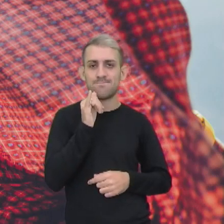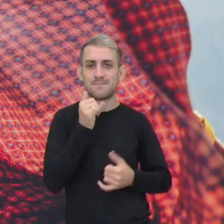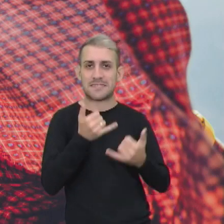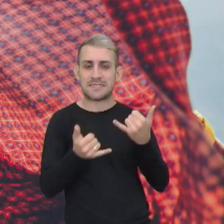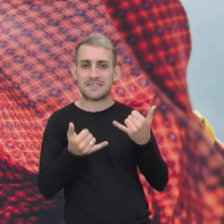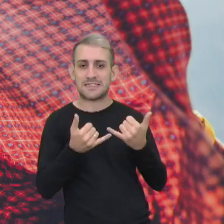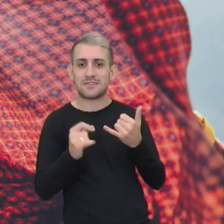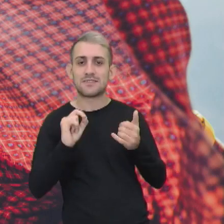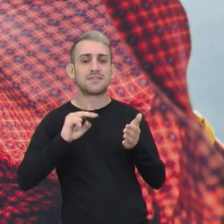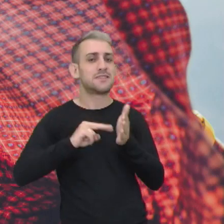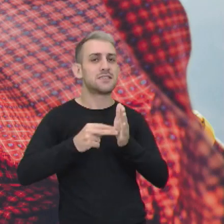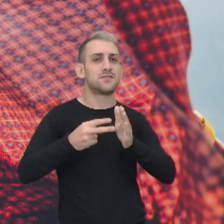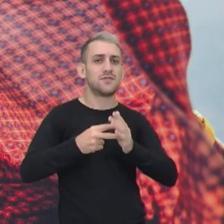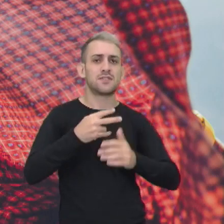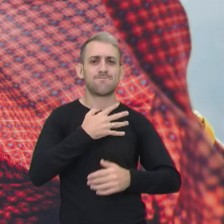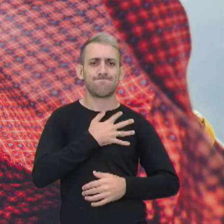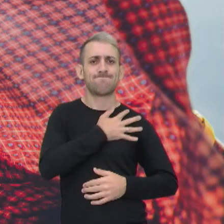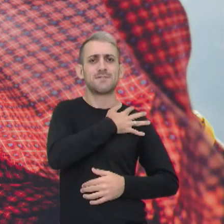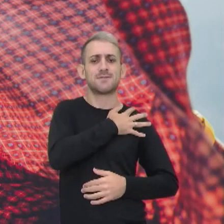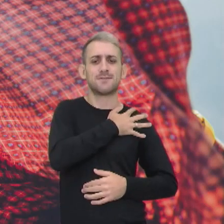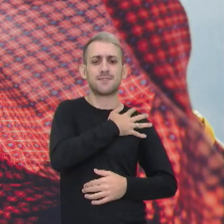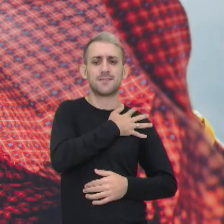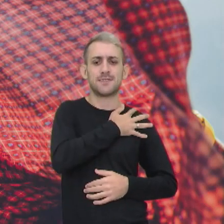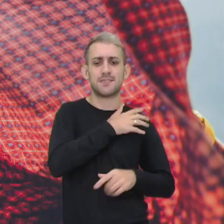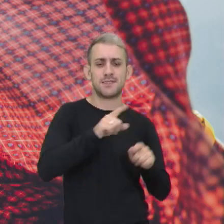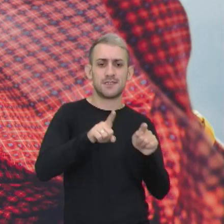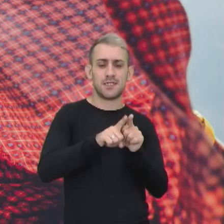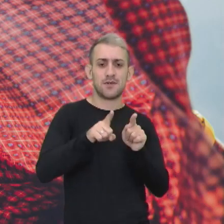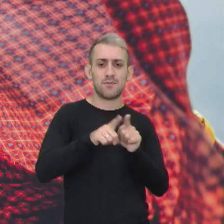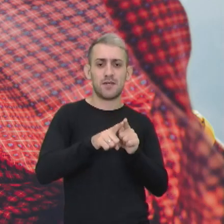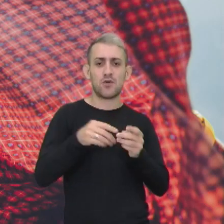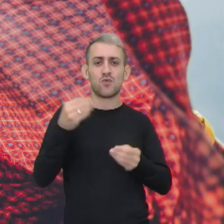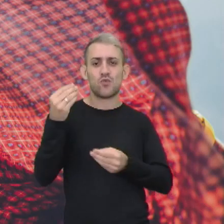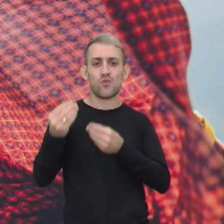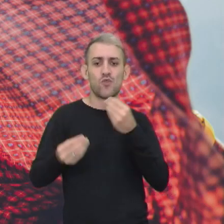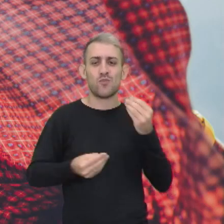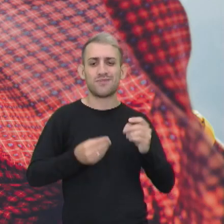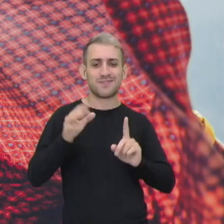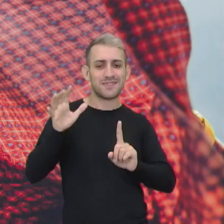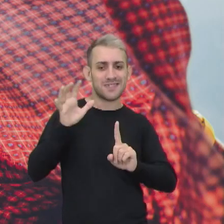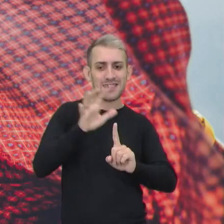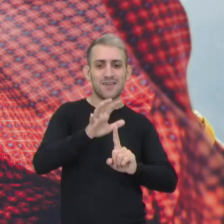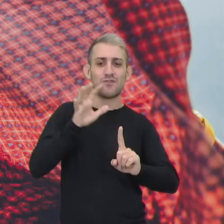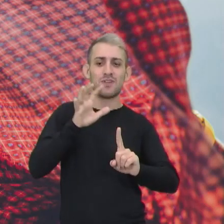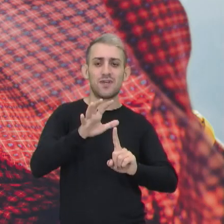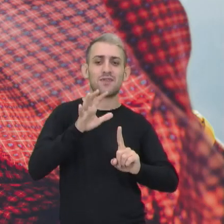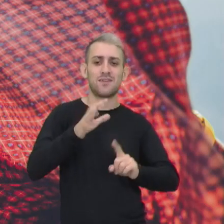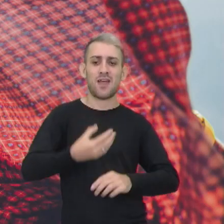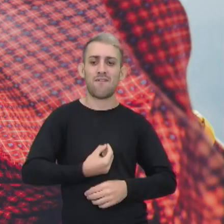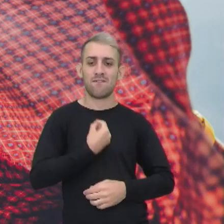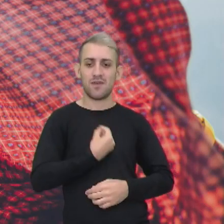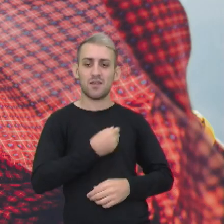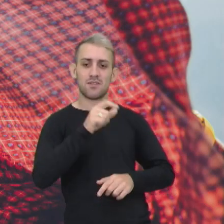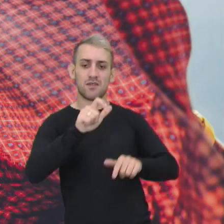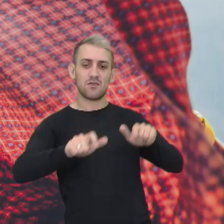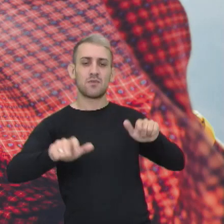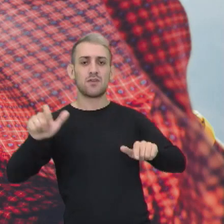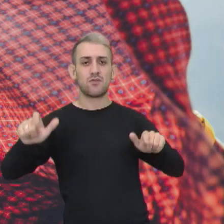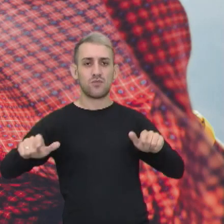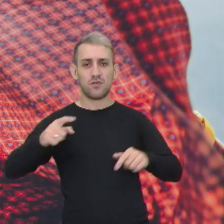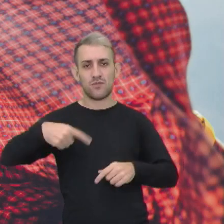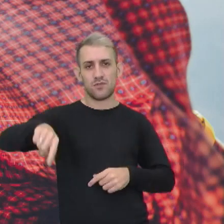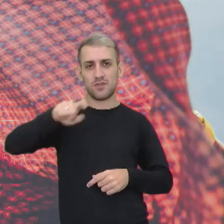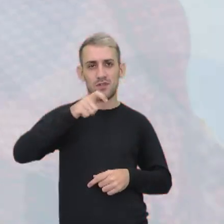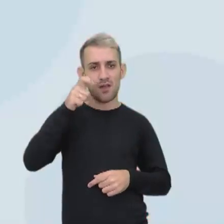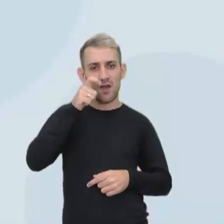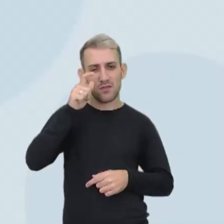é o preconceito, bem como também como ele influencia bastante a vida das pessoas. Então assistam, a